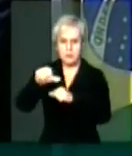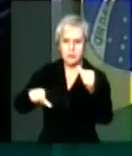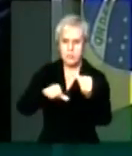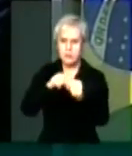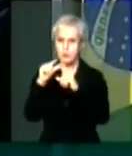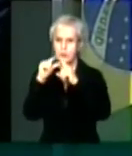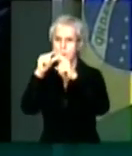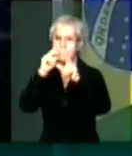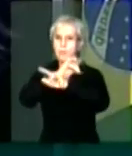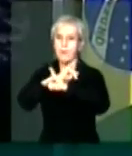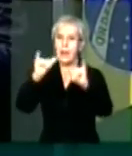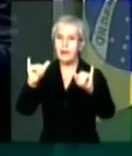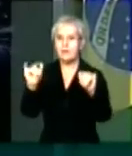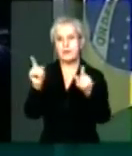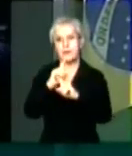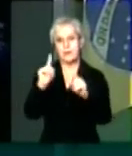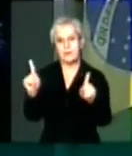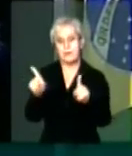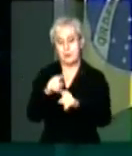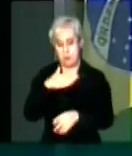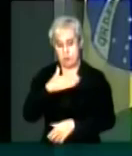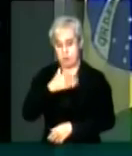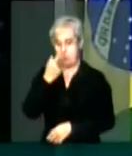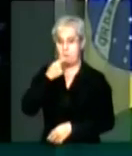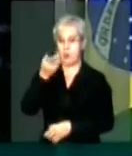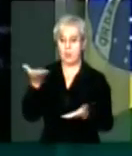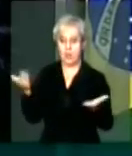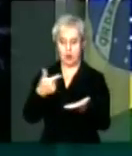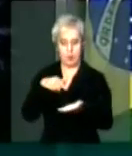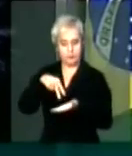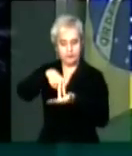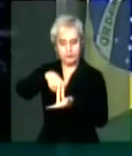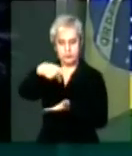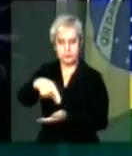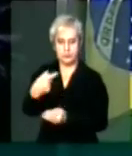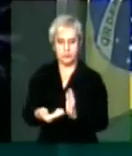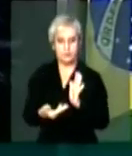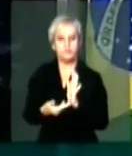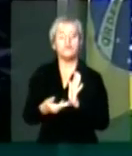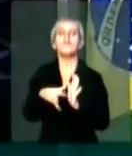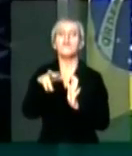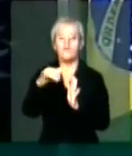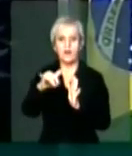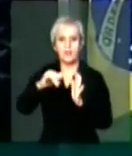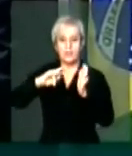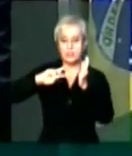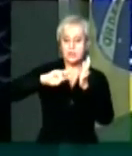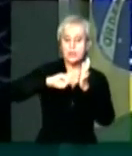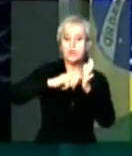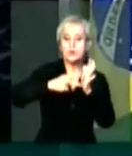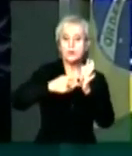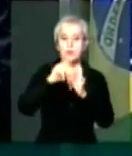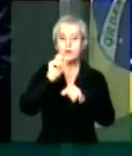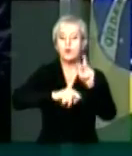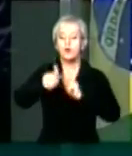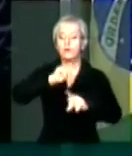palavra. Mas a minha palavra aqui, ocupando a tribuna da Câmara dos Deputados, vai traduzir o que o